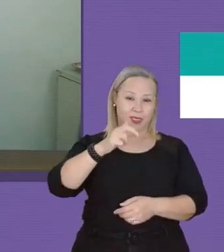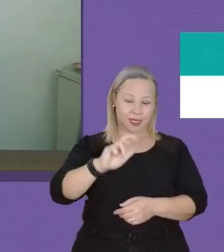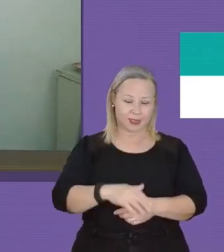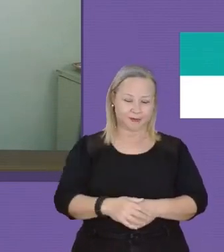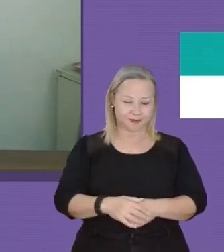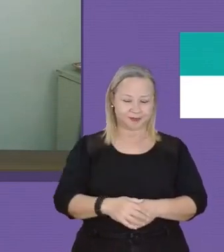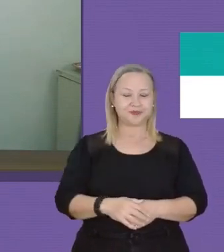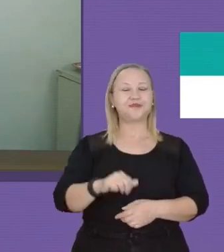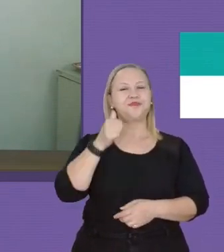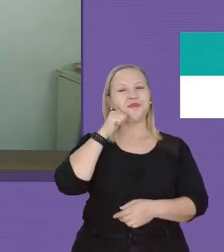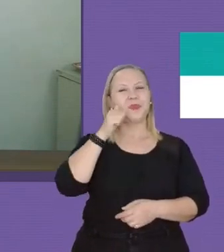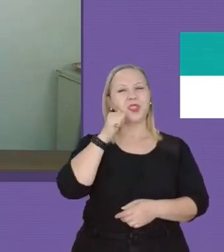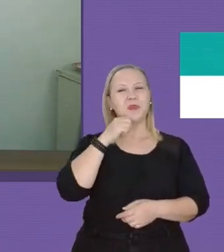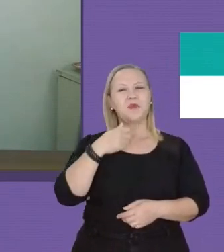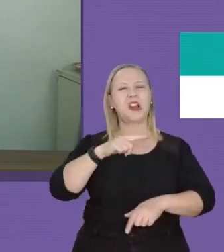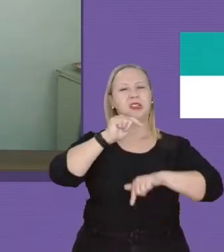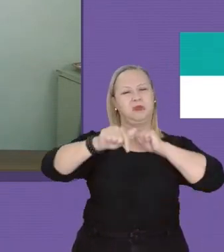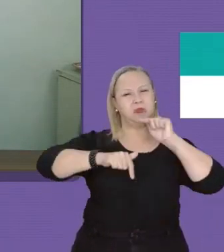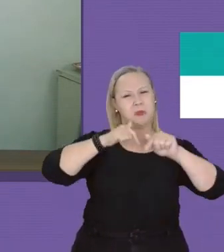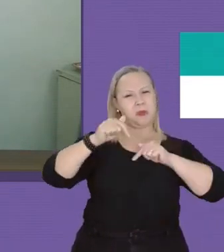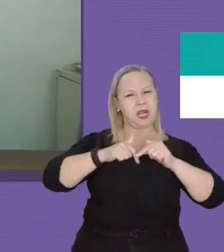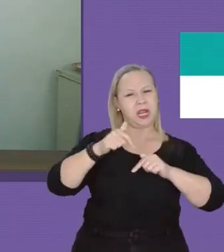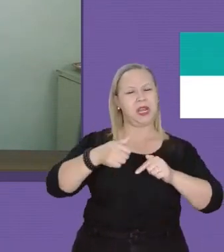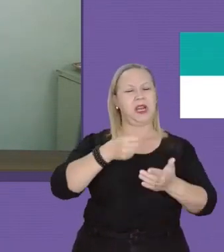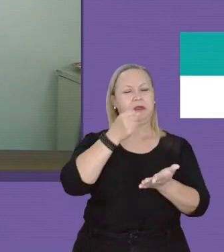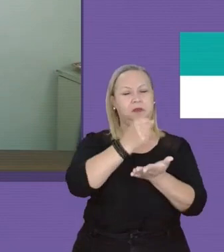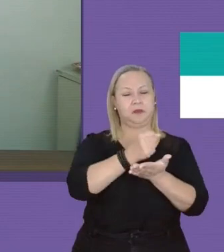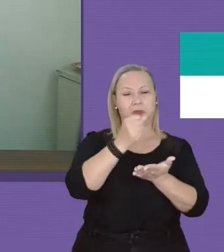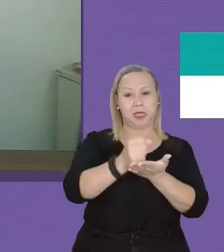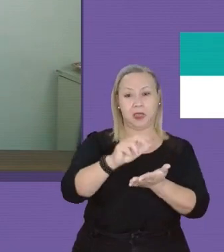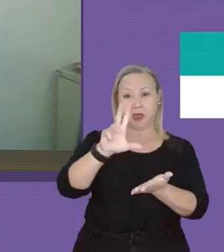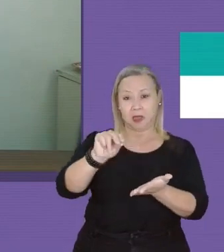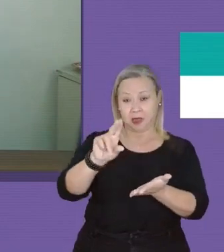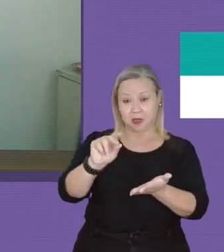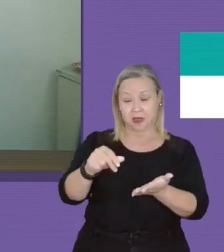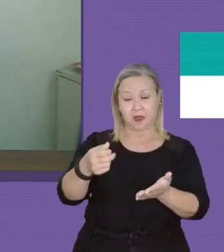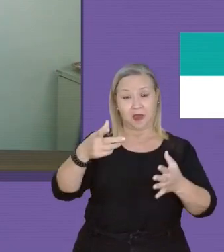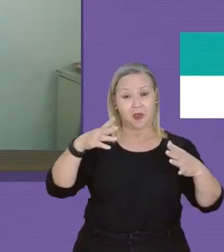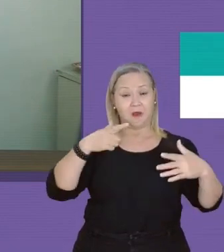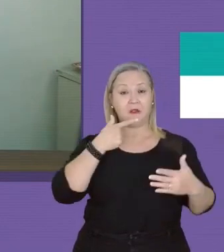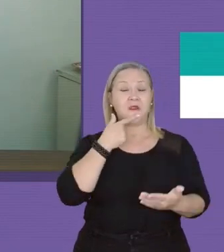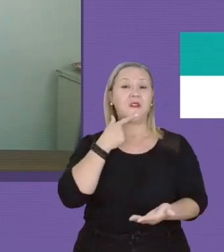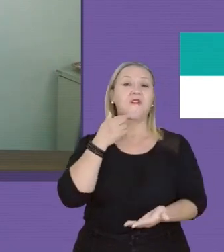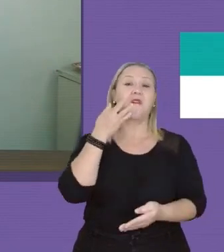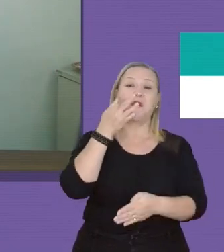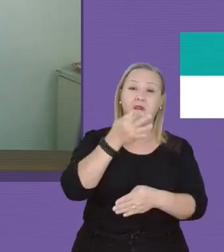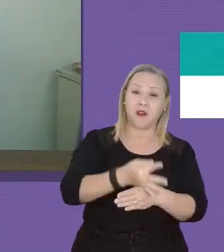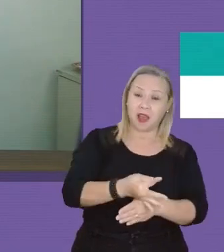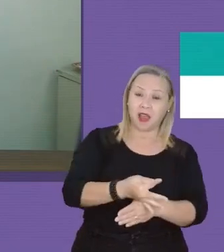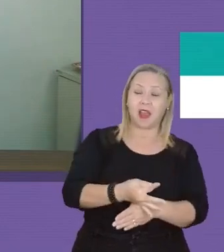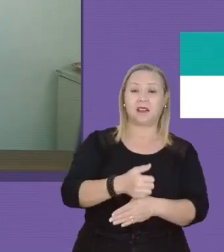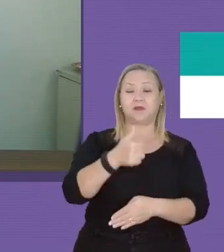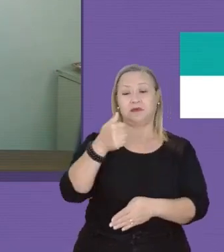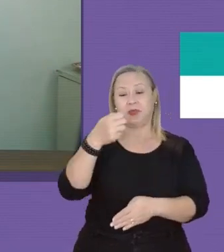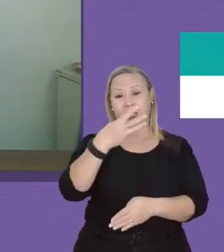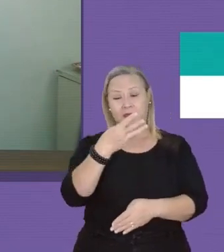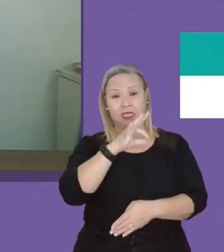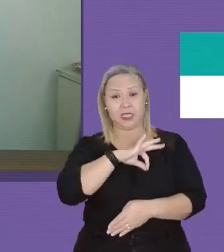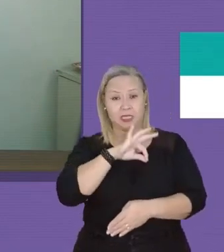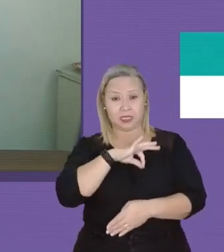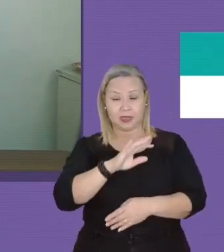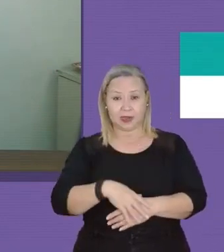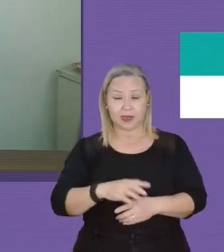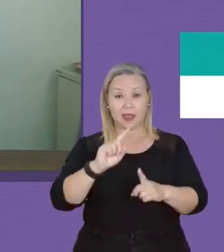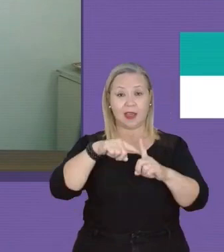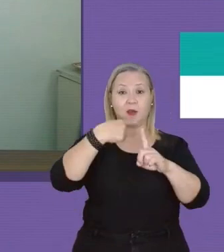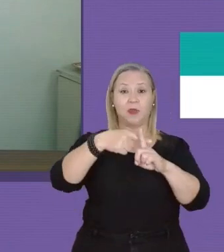trabalhos formais, com carteira assinada, férias e 13º, aumentou 60%.